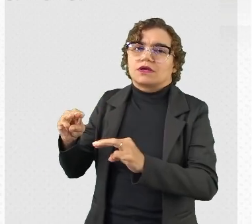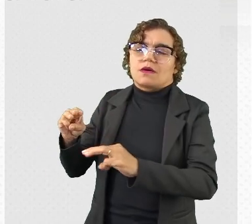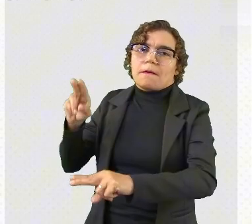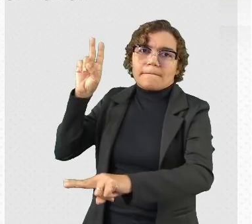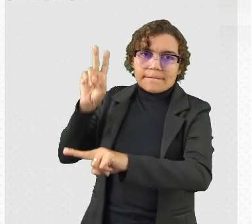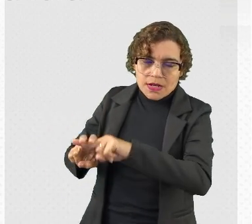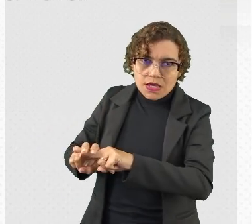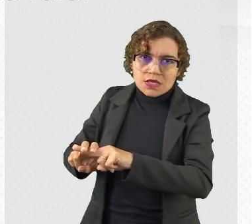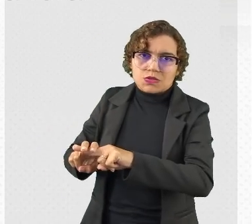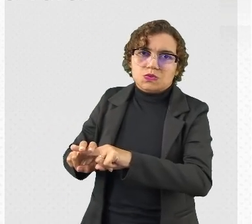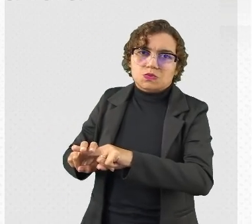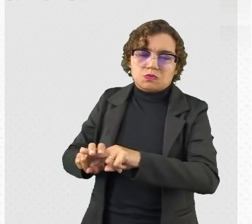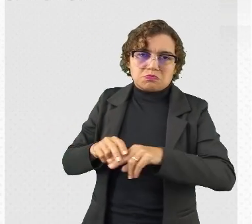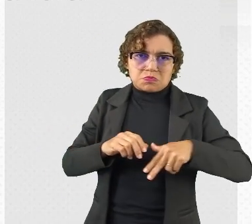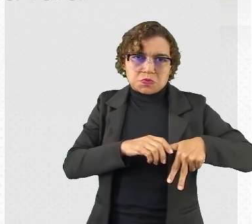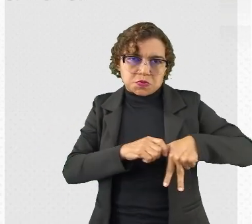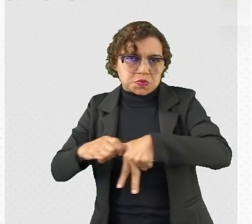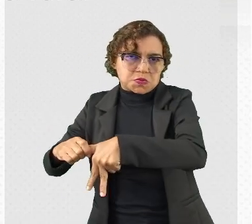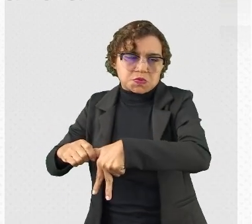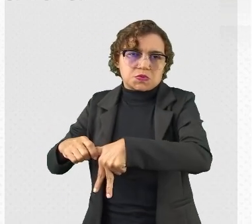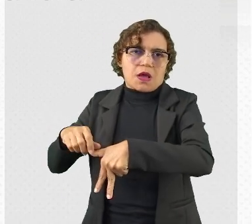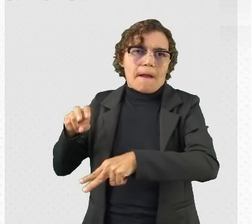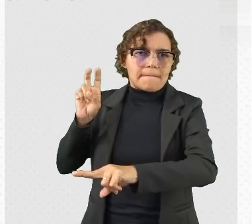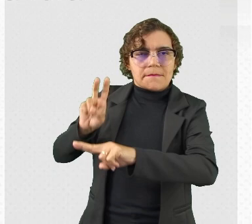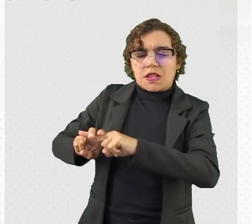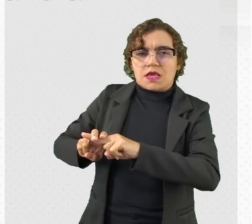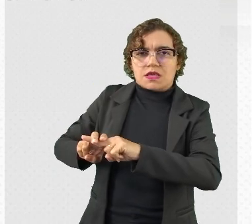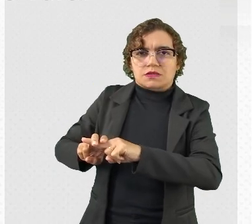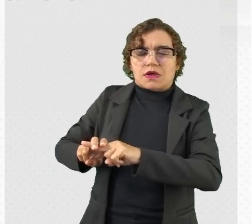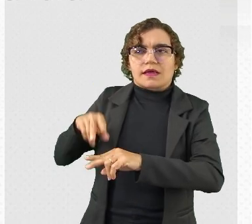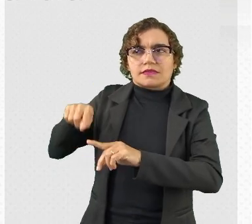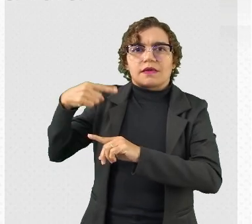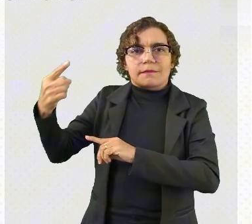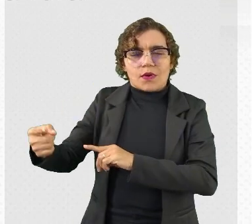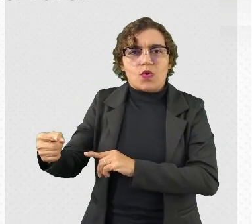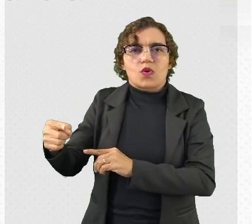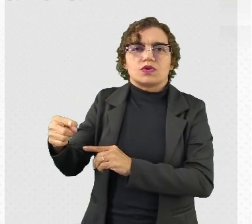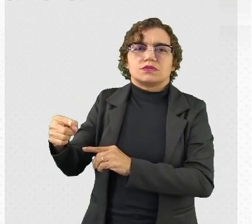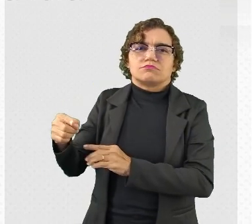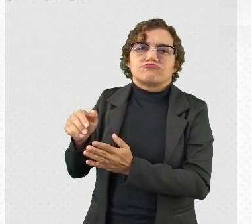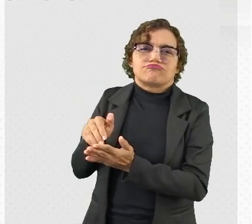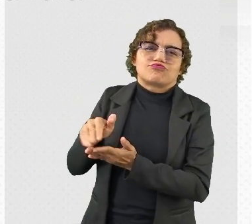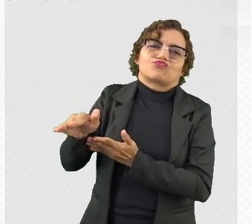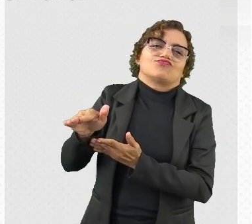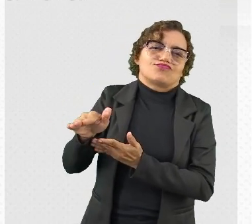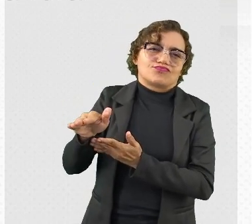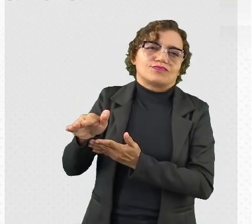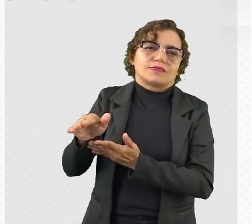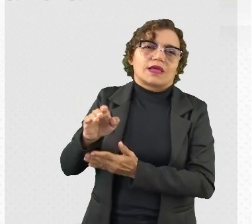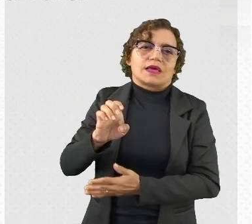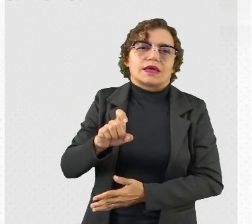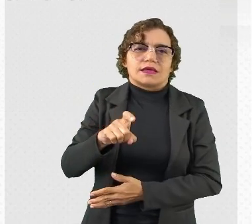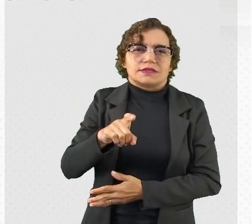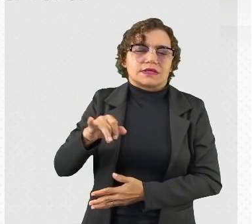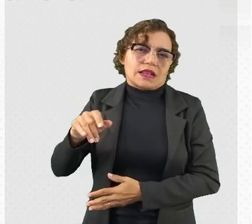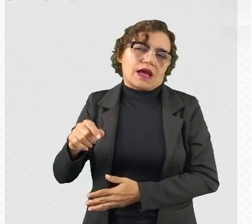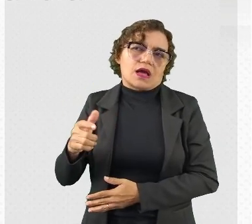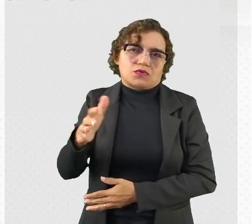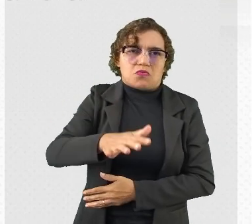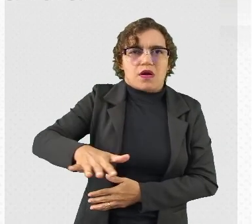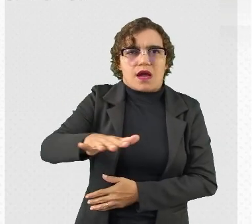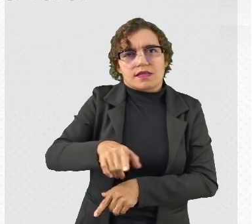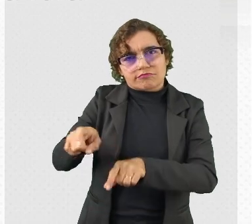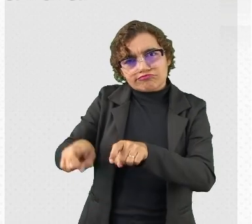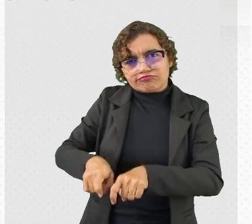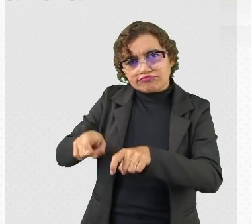ele passa pouco tempo ali na prisão e posteriormente ele é exilado, né? Ele é exilado para uma área rural, onde ele